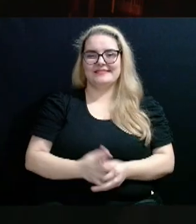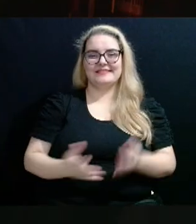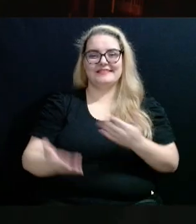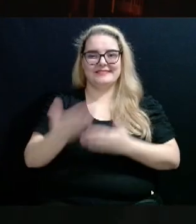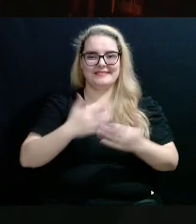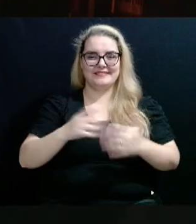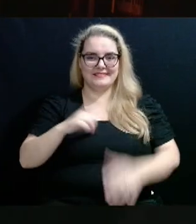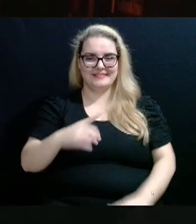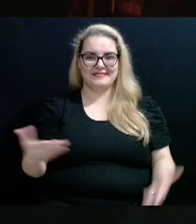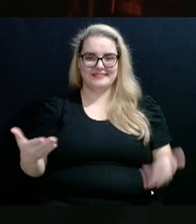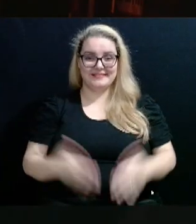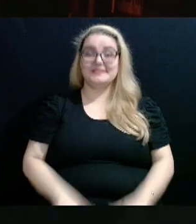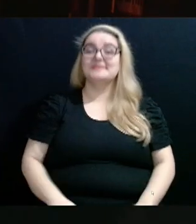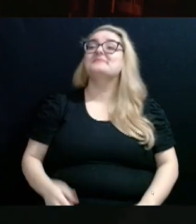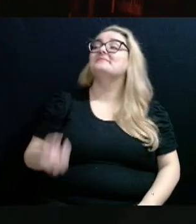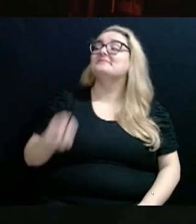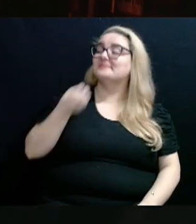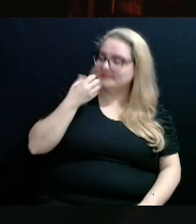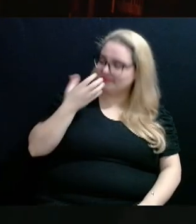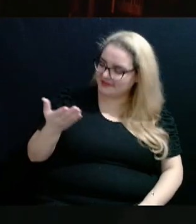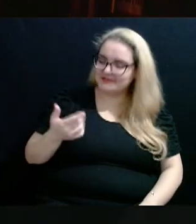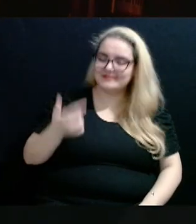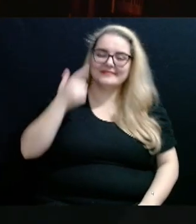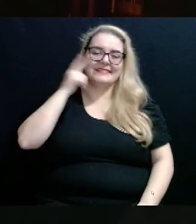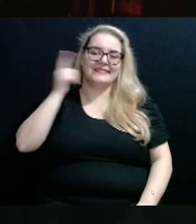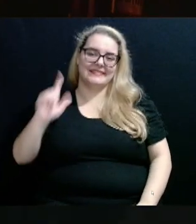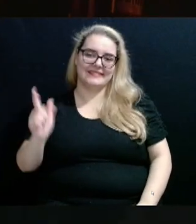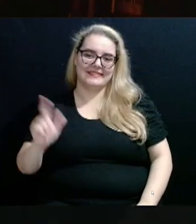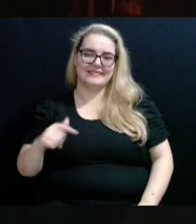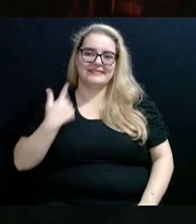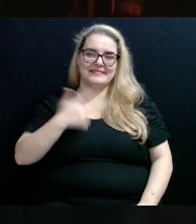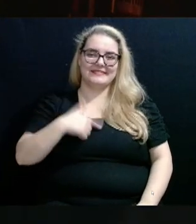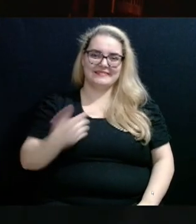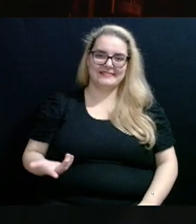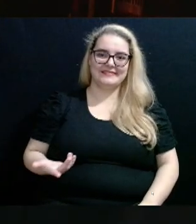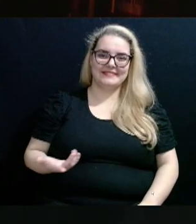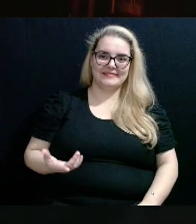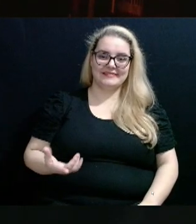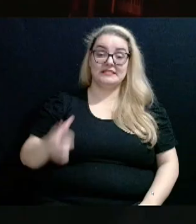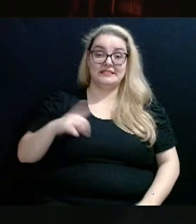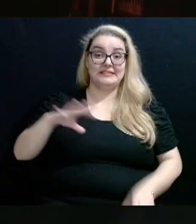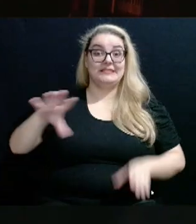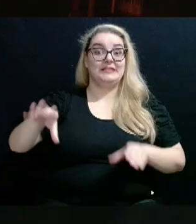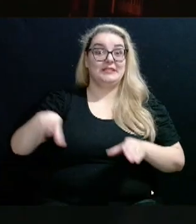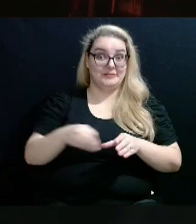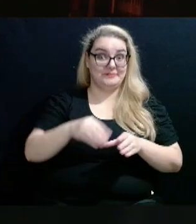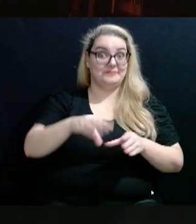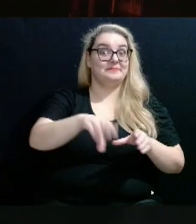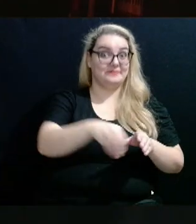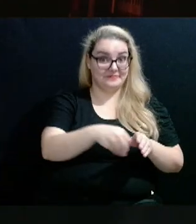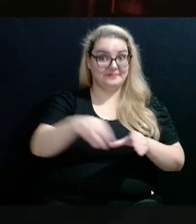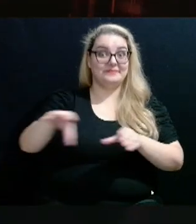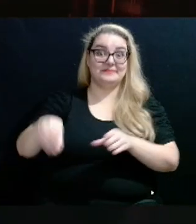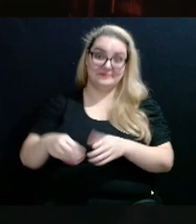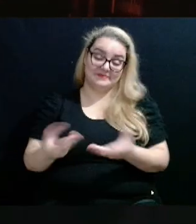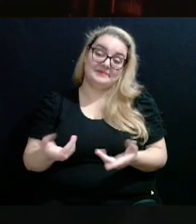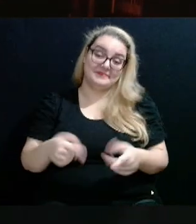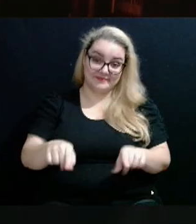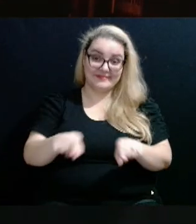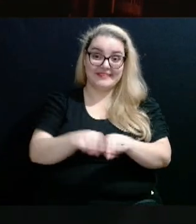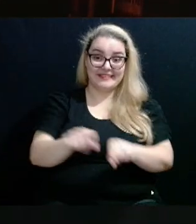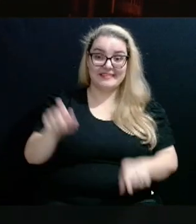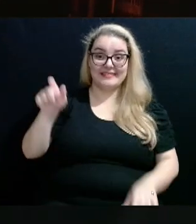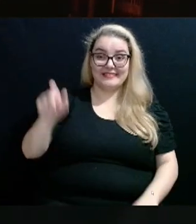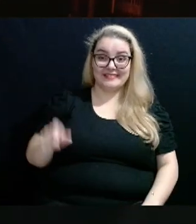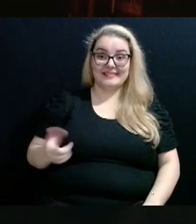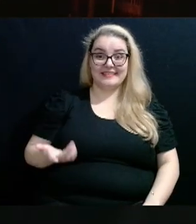bem. E claro que nós teríamos de ter aí um colecionador e também uma pessoa que está fazendo faculdade de